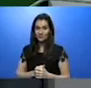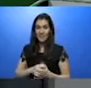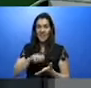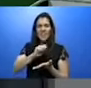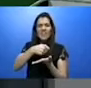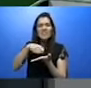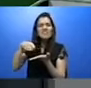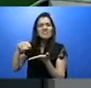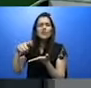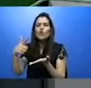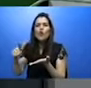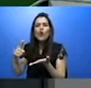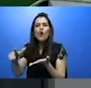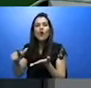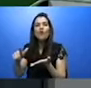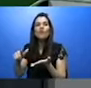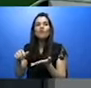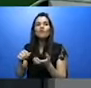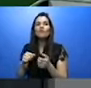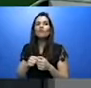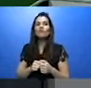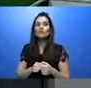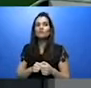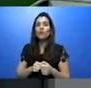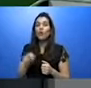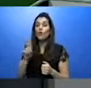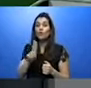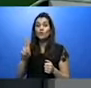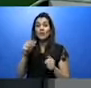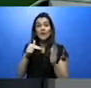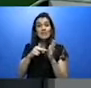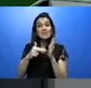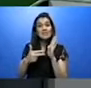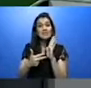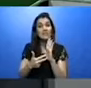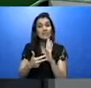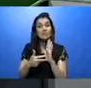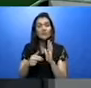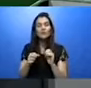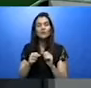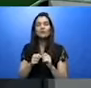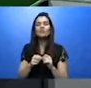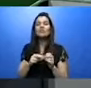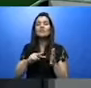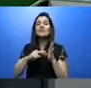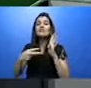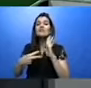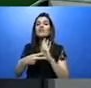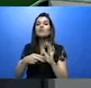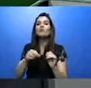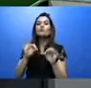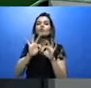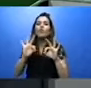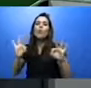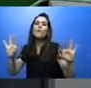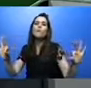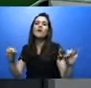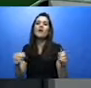Reescreva as medidas dos itens abaixo, usando os símbolos das unidades de medida de comprimento, metro